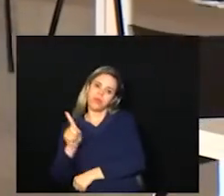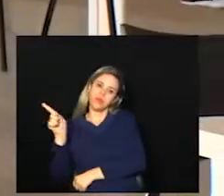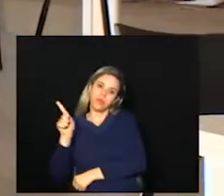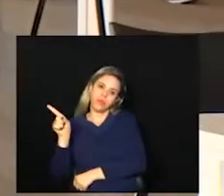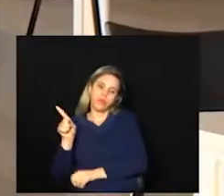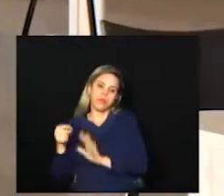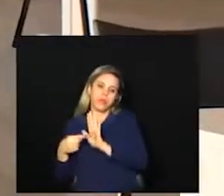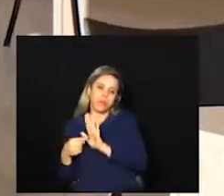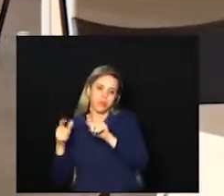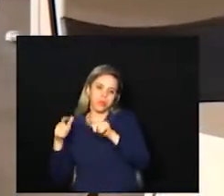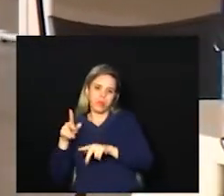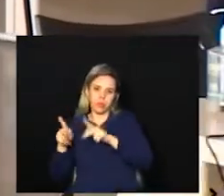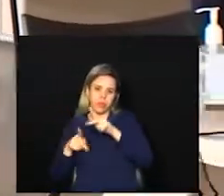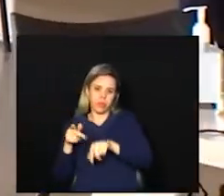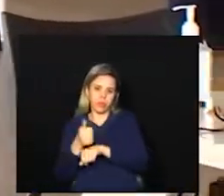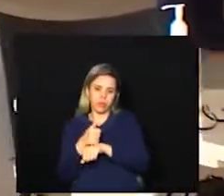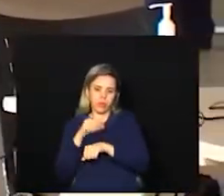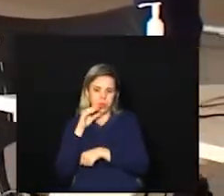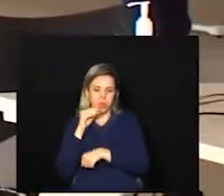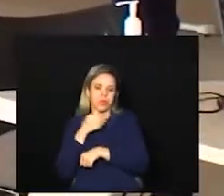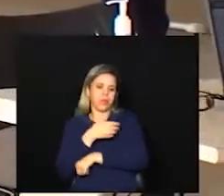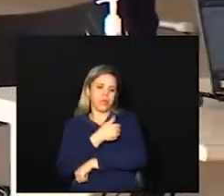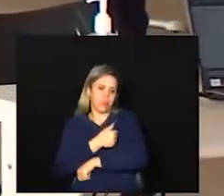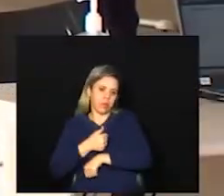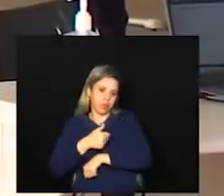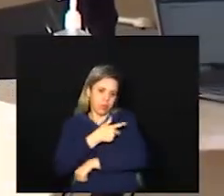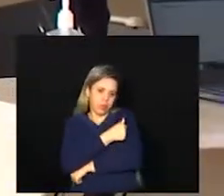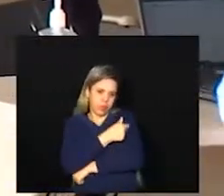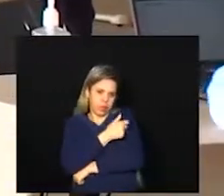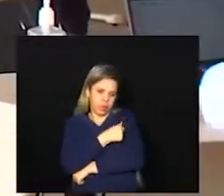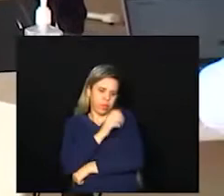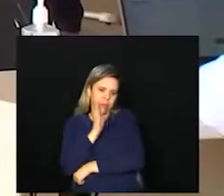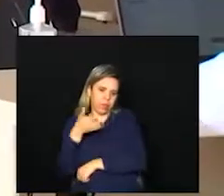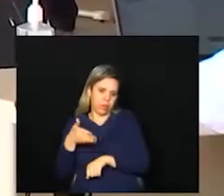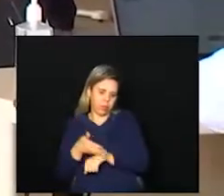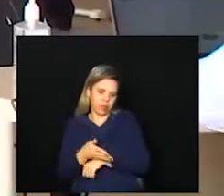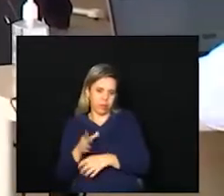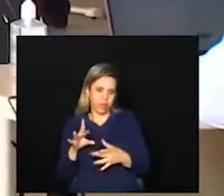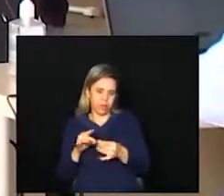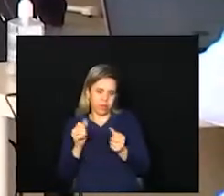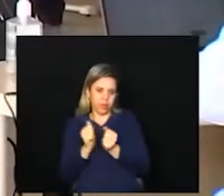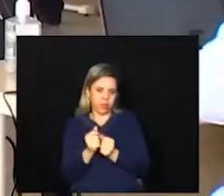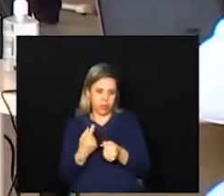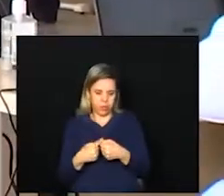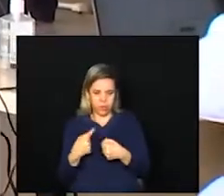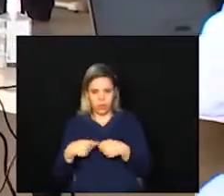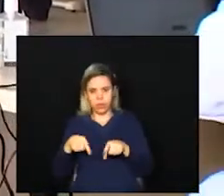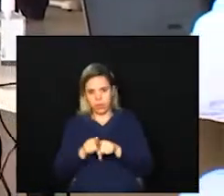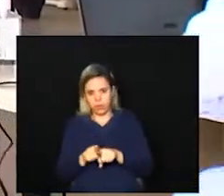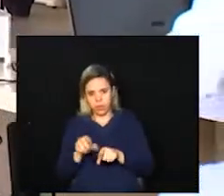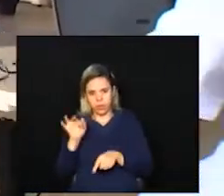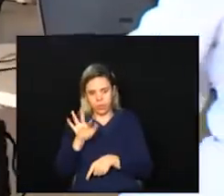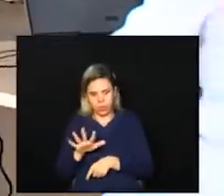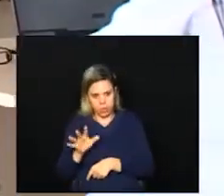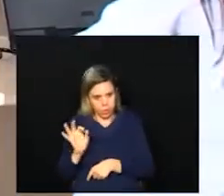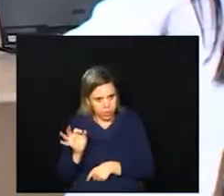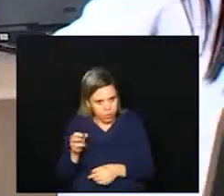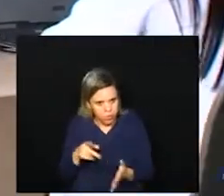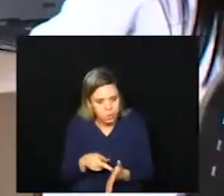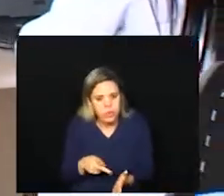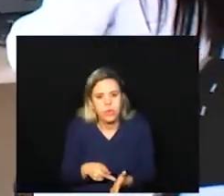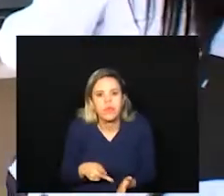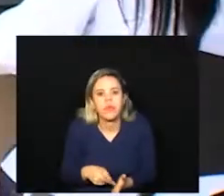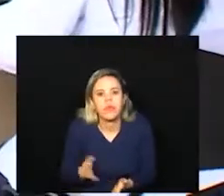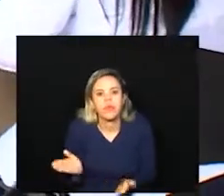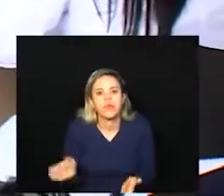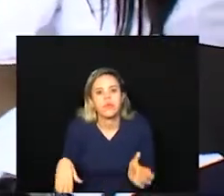temos os vacinadores. E esse sistema já é o que está integrado com a rede municipal e também com a federal, né? Exatamente. Porque daí a vacina